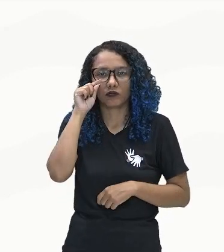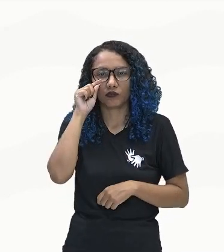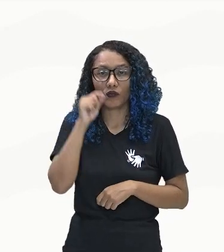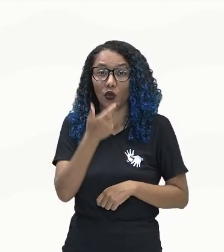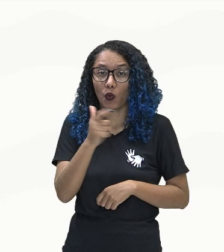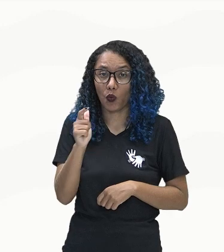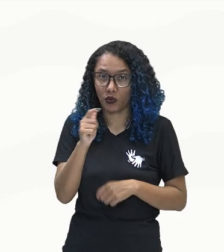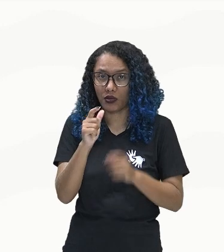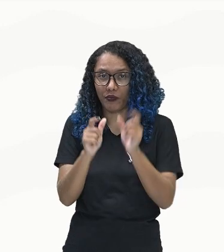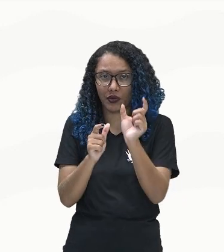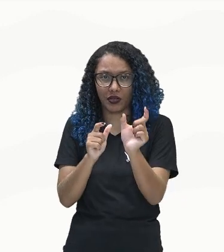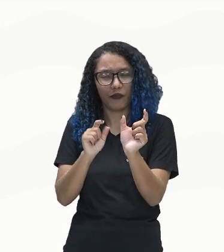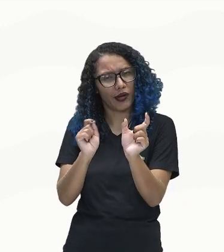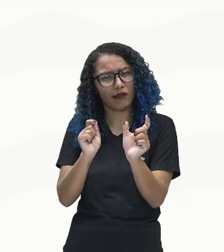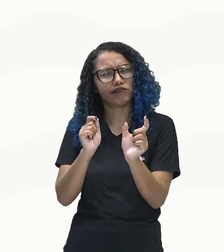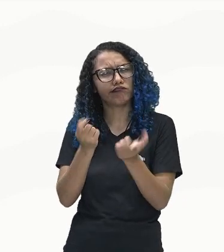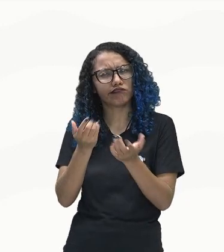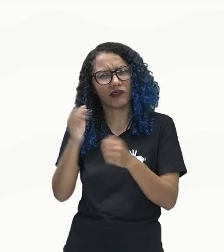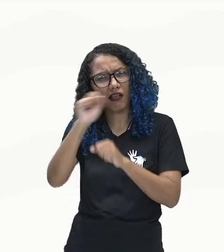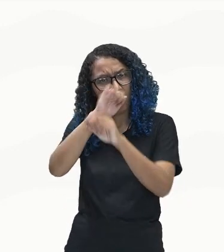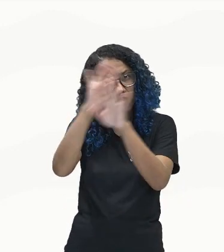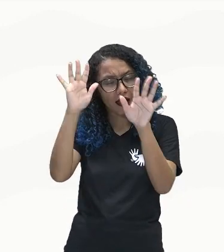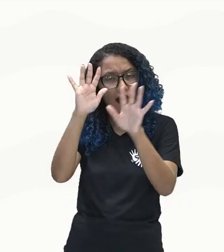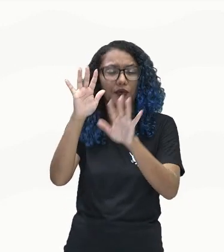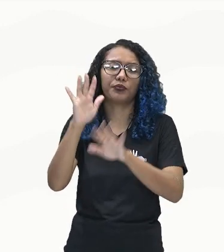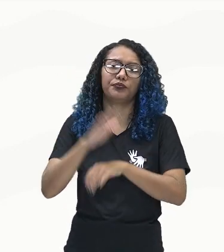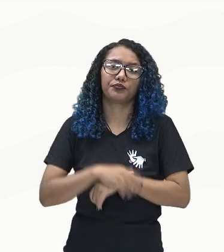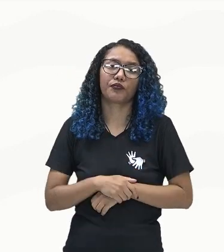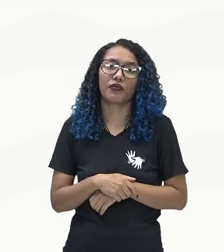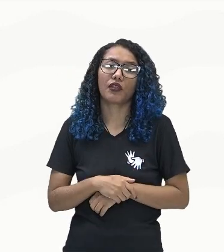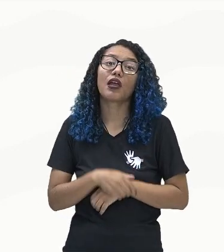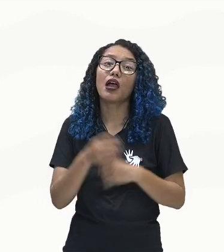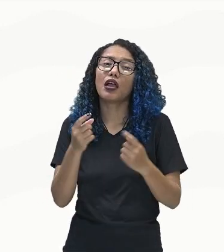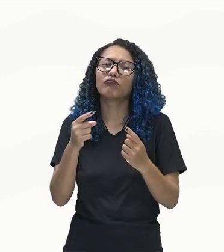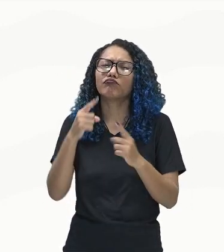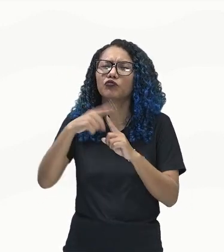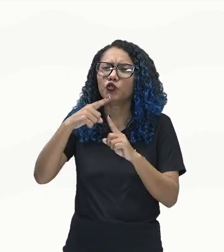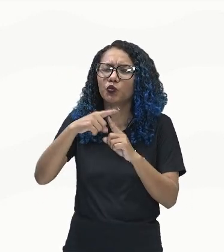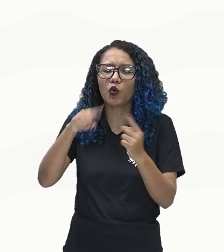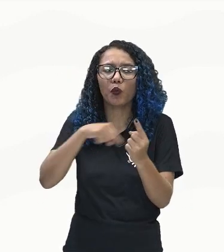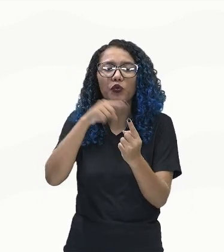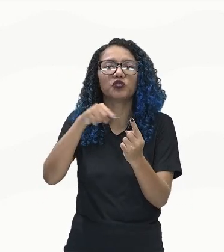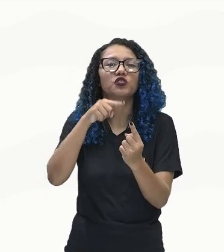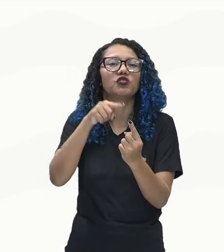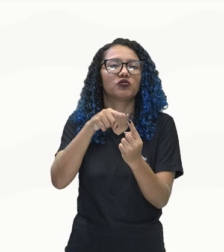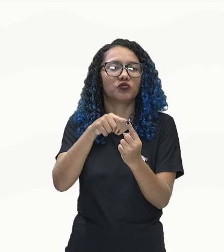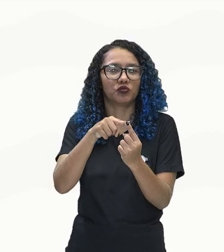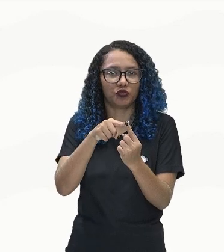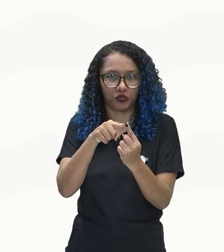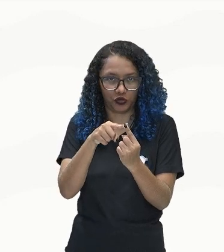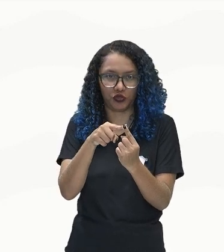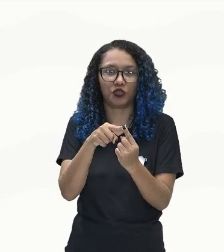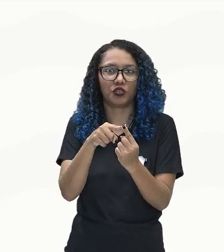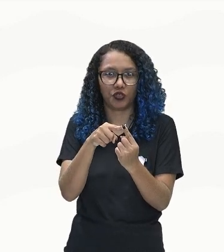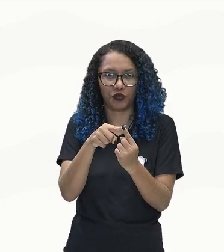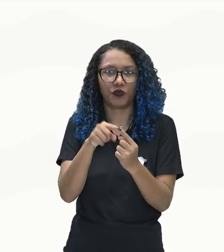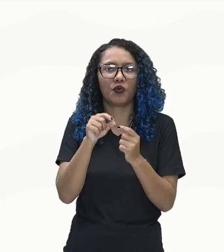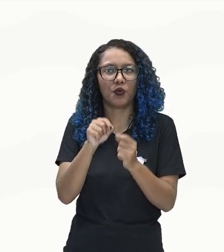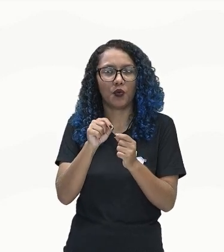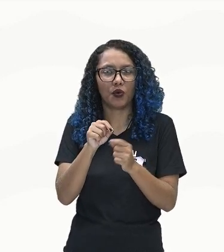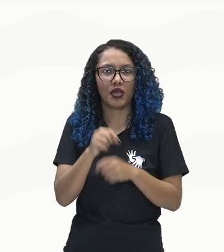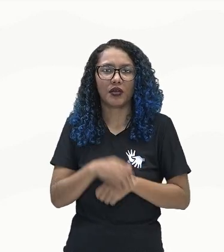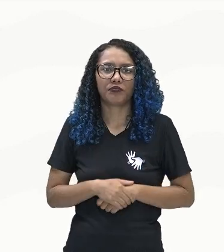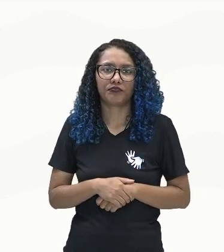ajudar nesse entendimento, tá? Então, é uma espécie de meta que você mantém a longo